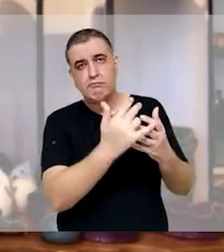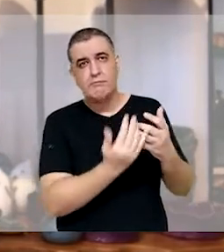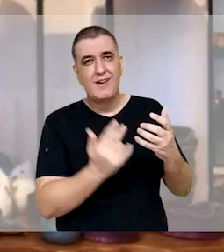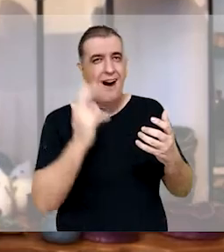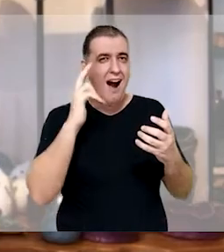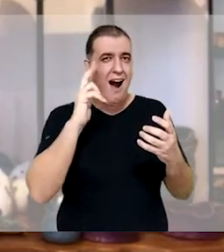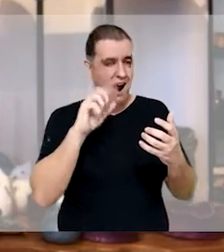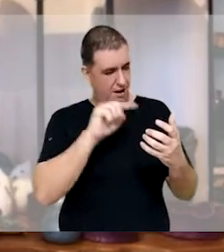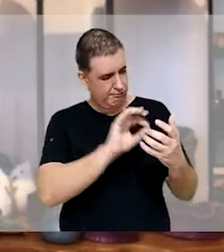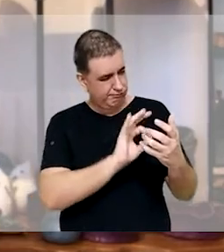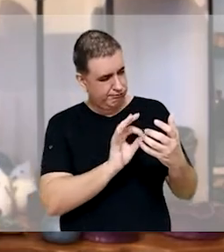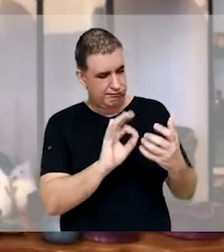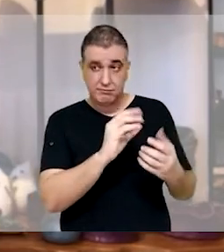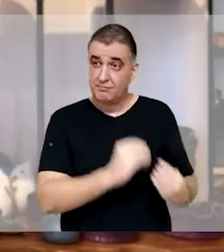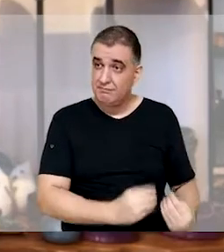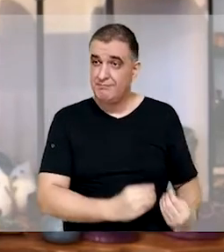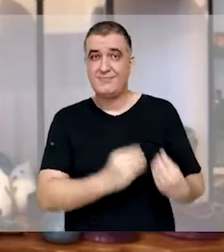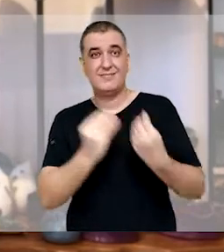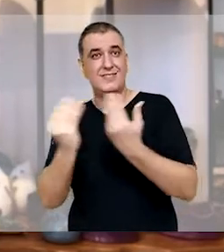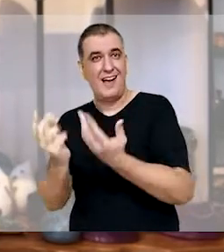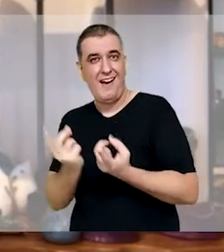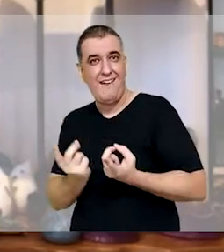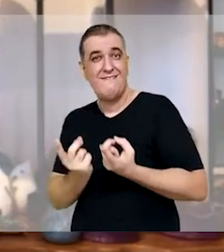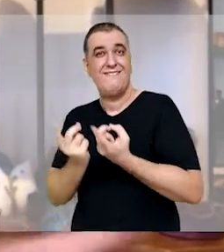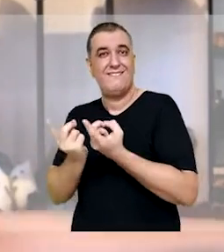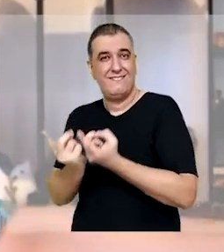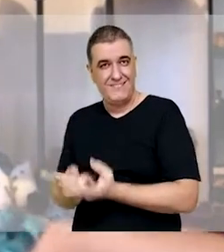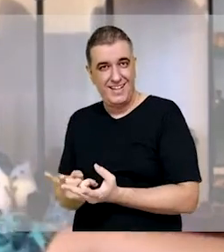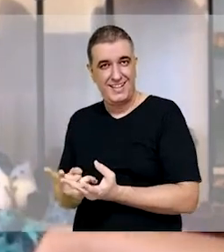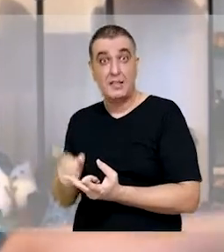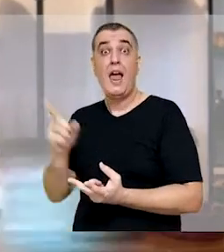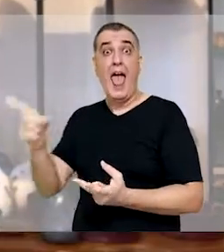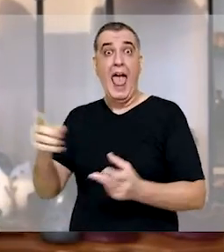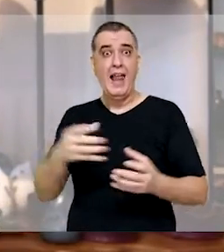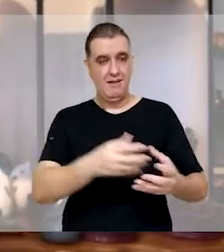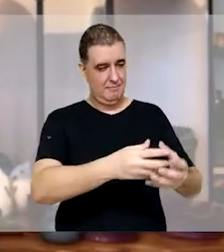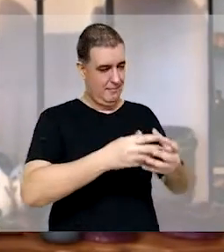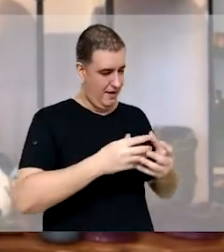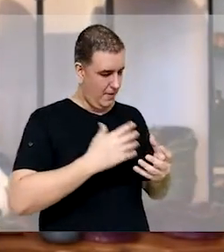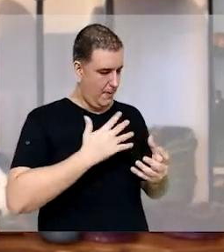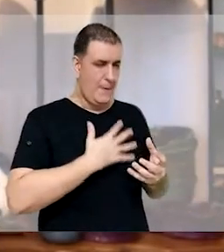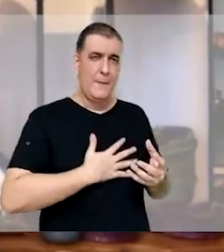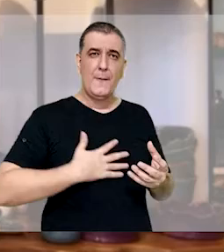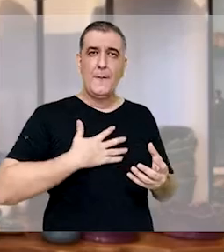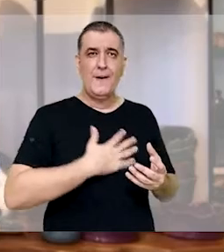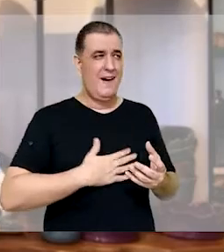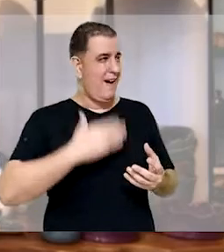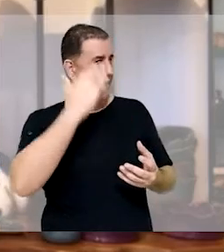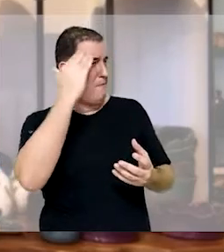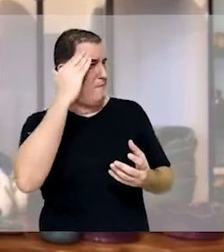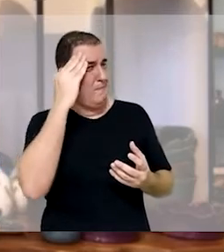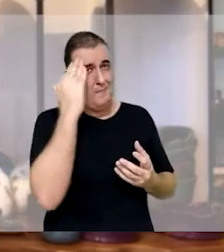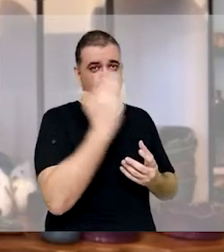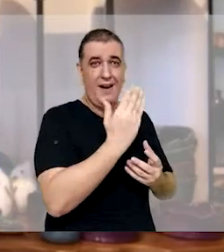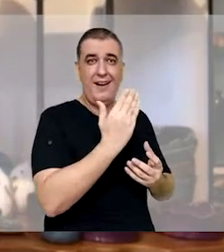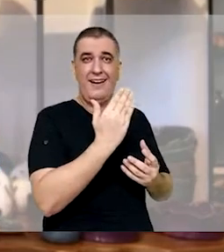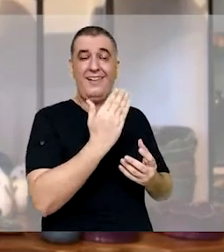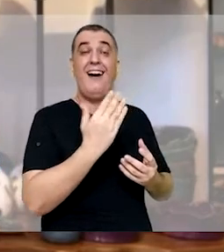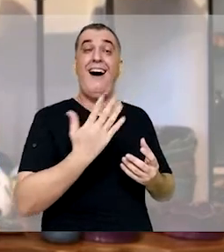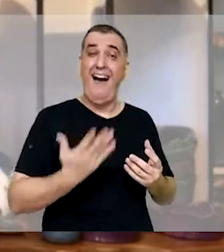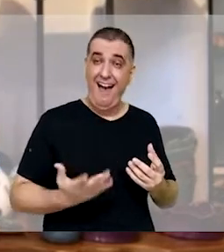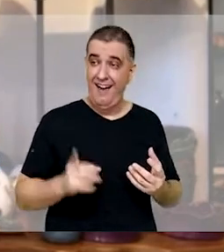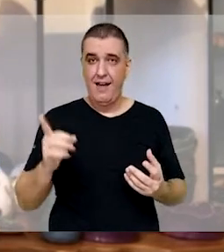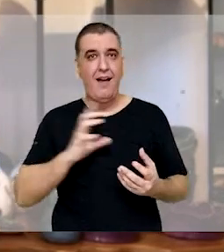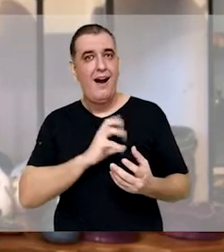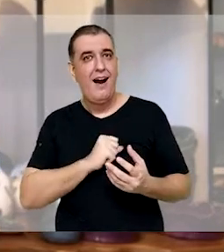dar uma cara, criar uma história, vender para alguém que se apaixona, usa todo dia, te escreve e te agradece. Acho